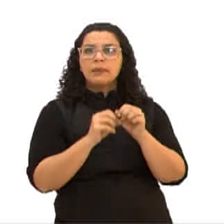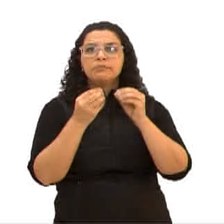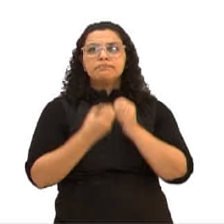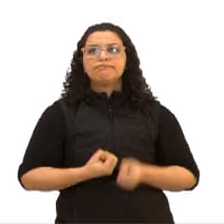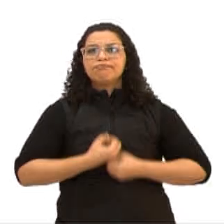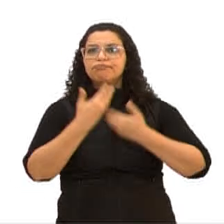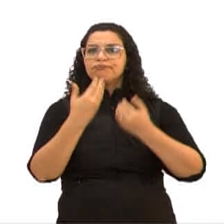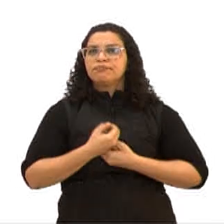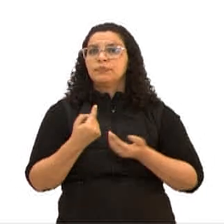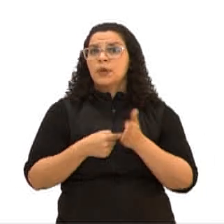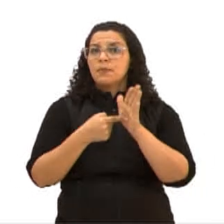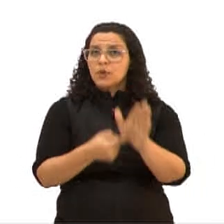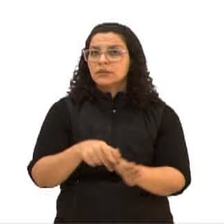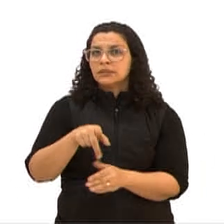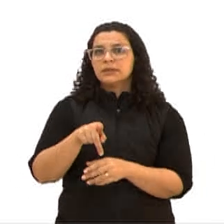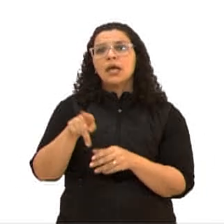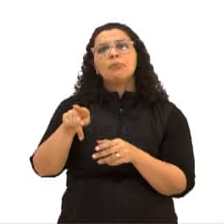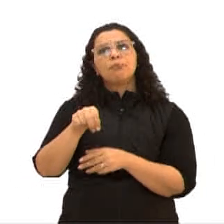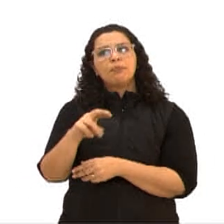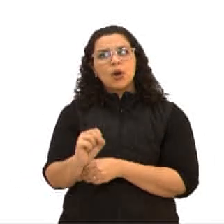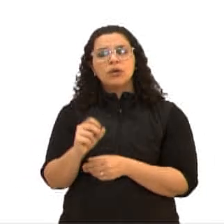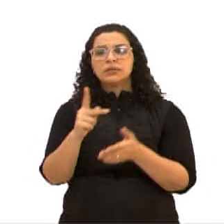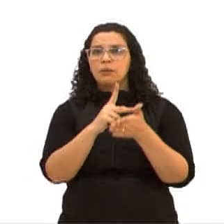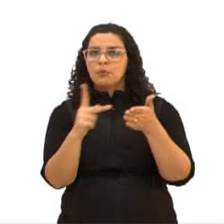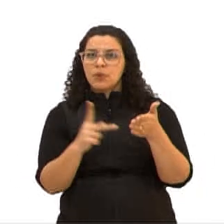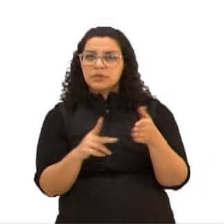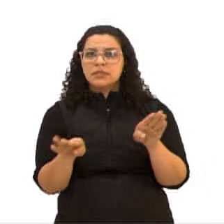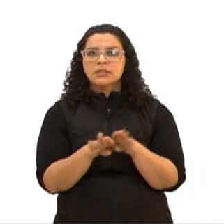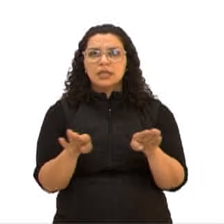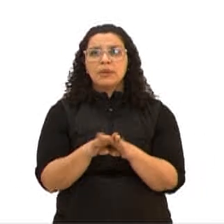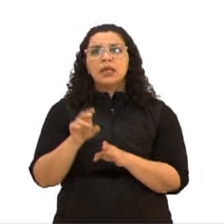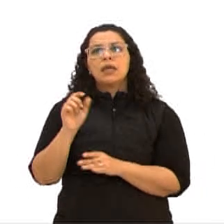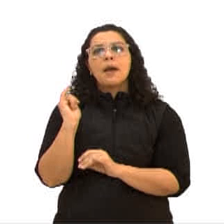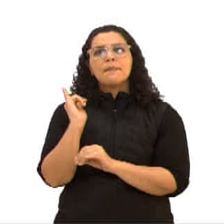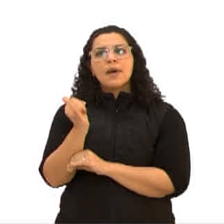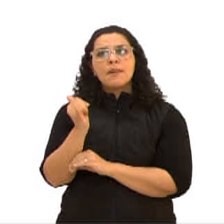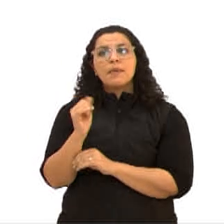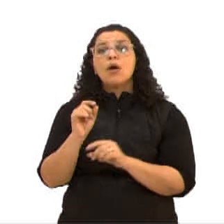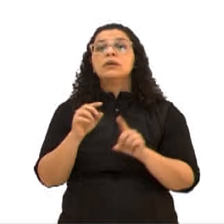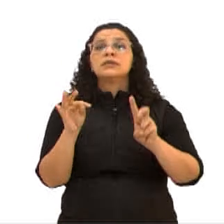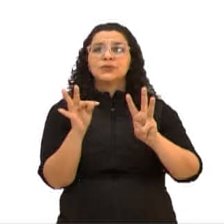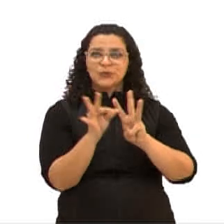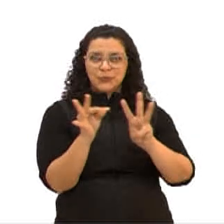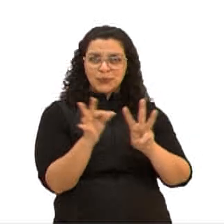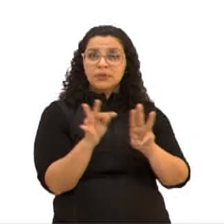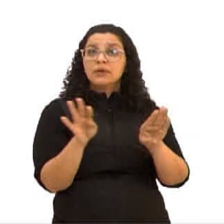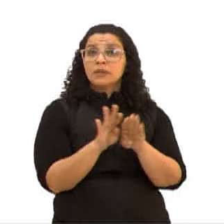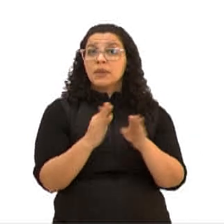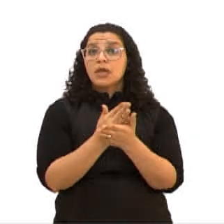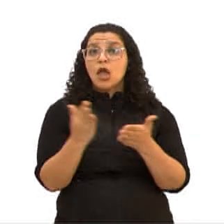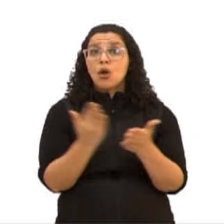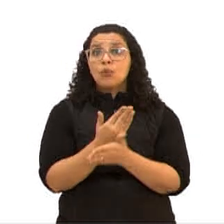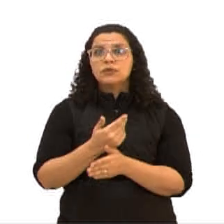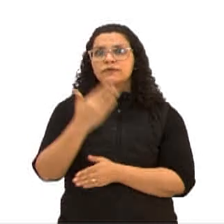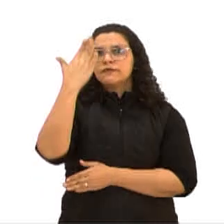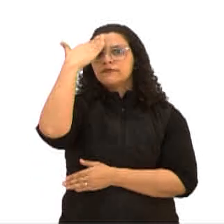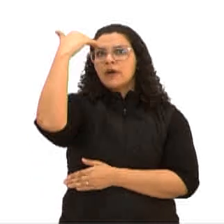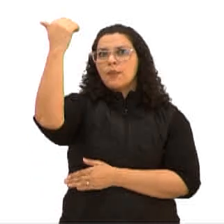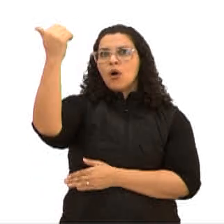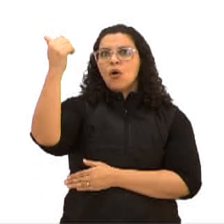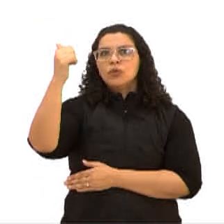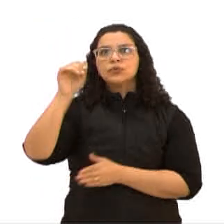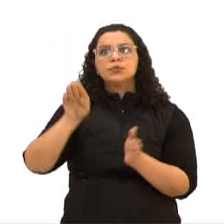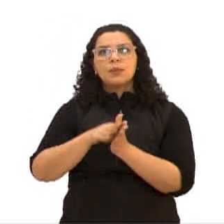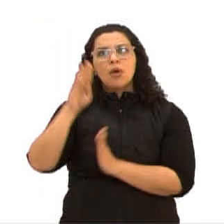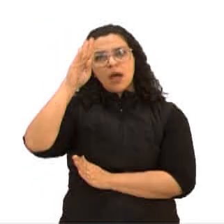expressar, criar prosa, poesia ou microcontos no Twitter. Até os imortais da Academia